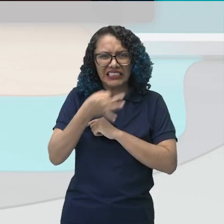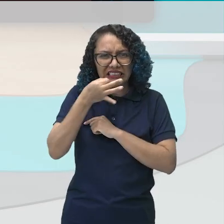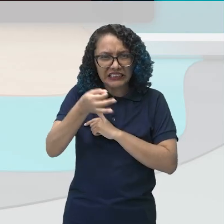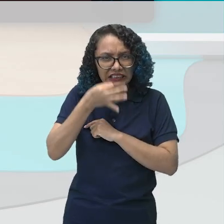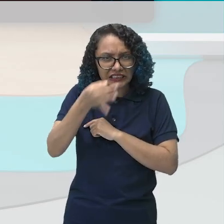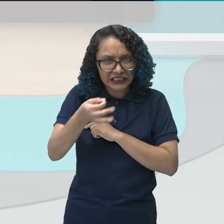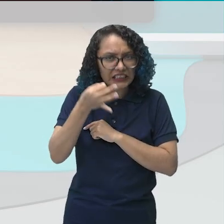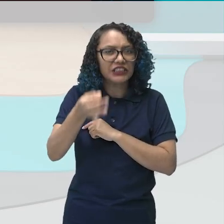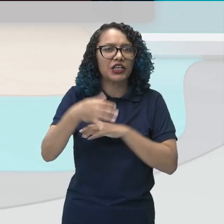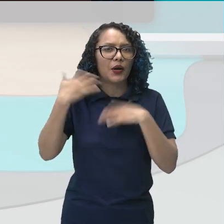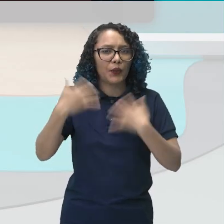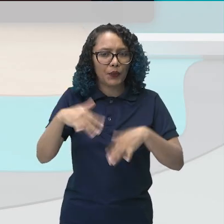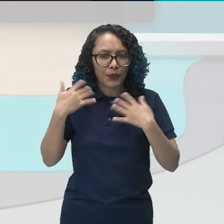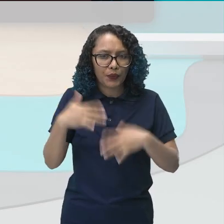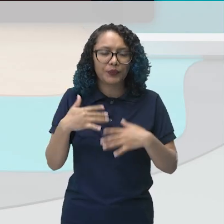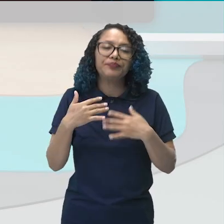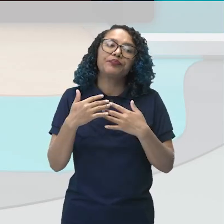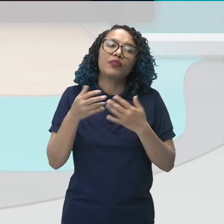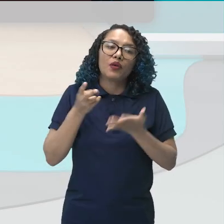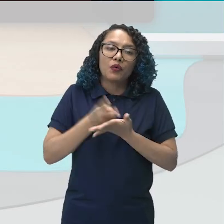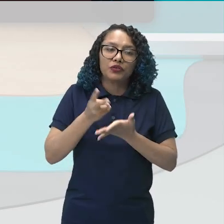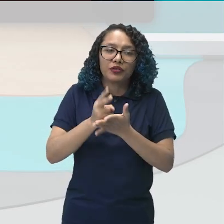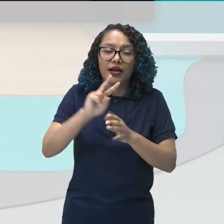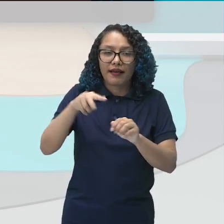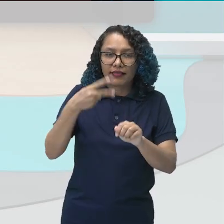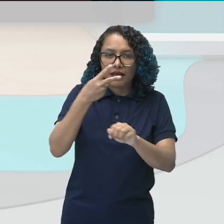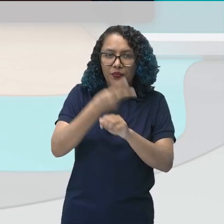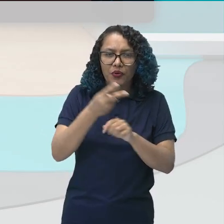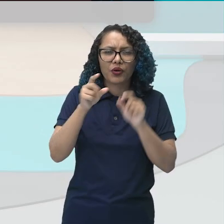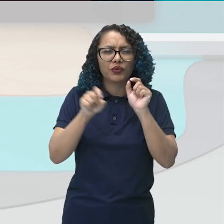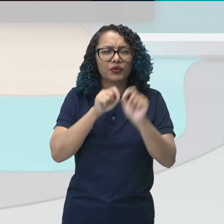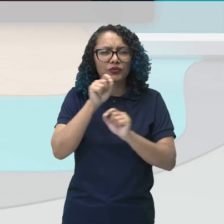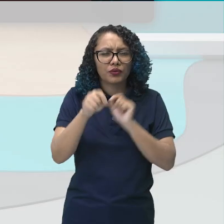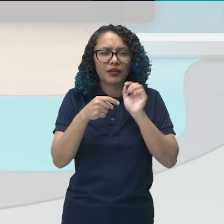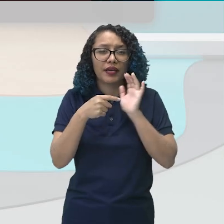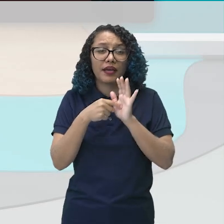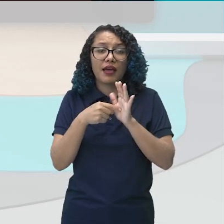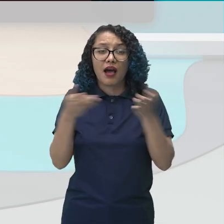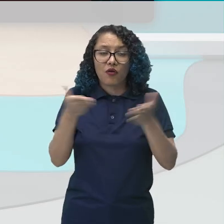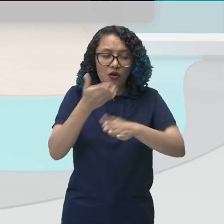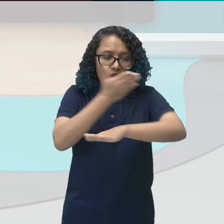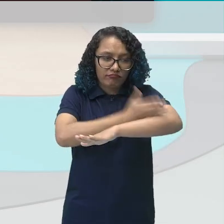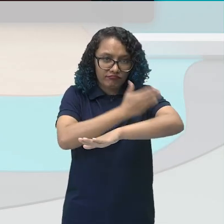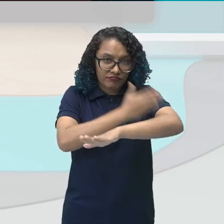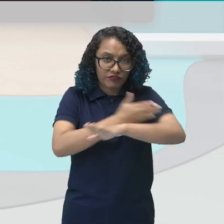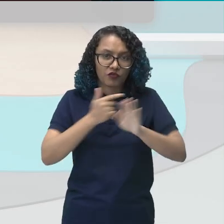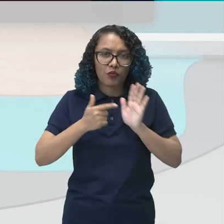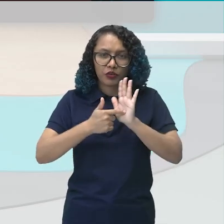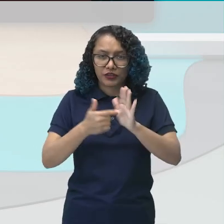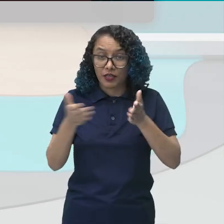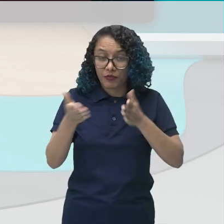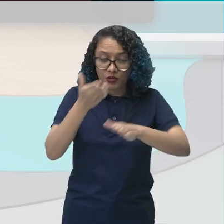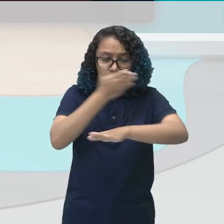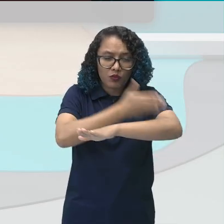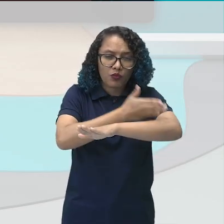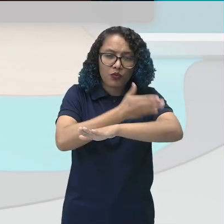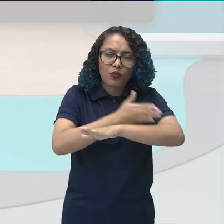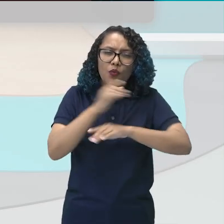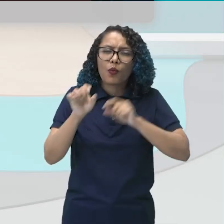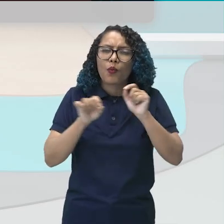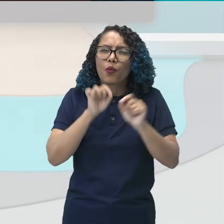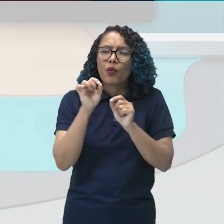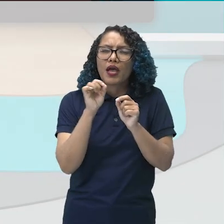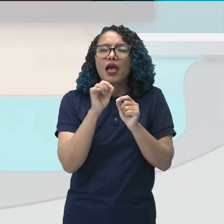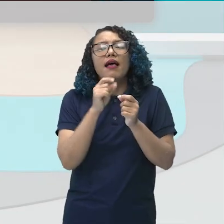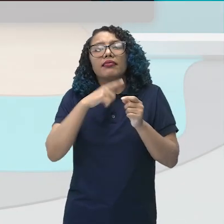Então, aí depois a gente vai lá na Idade Média. Durante a Idade Média, nós temos um